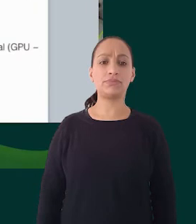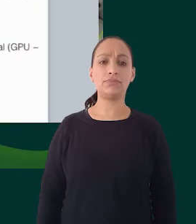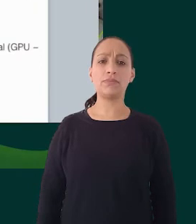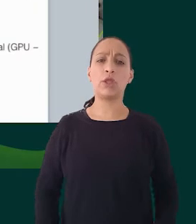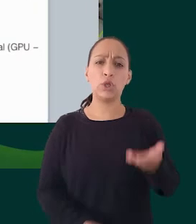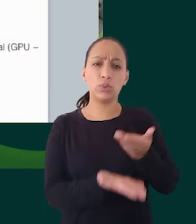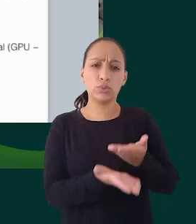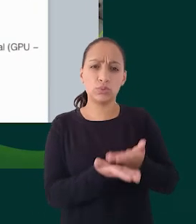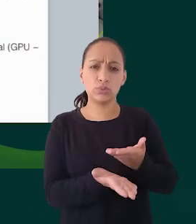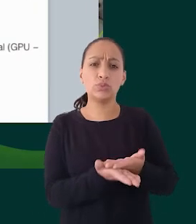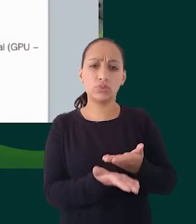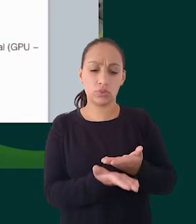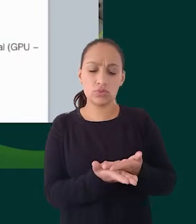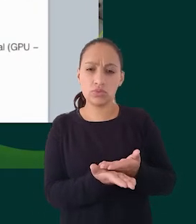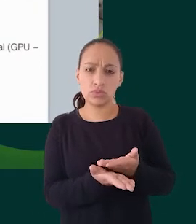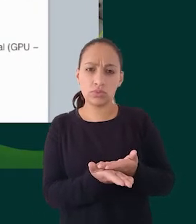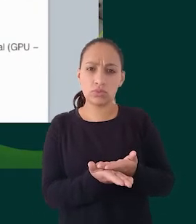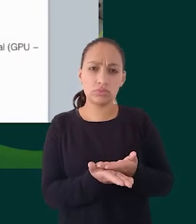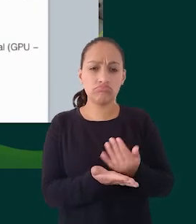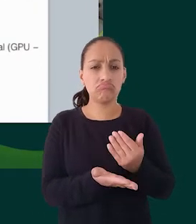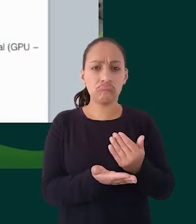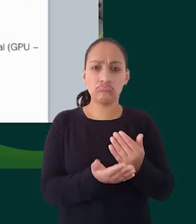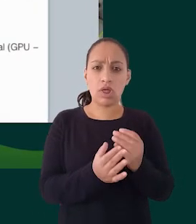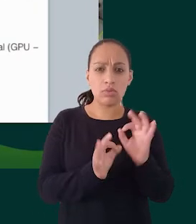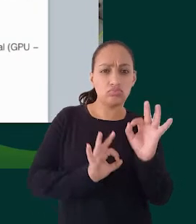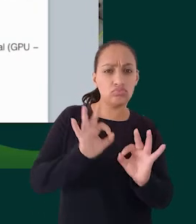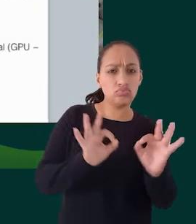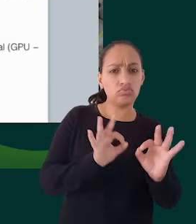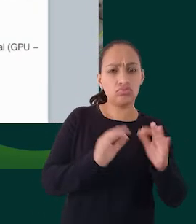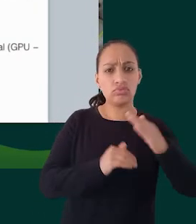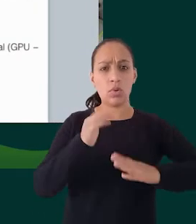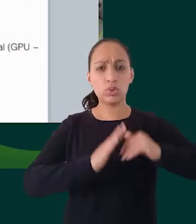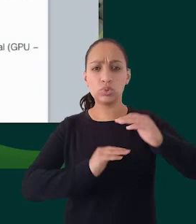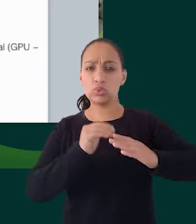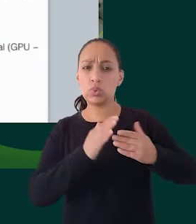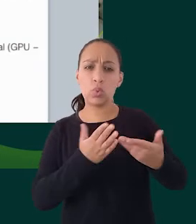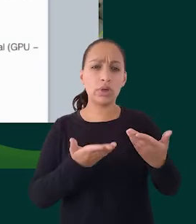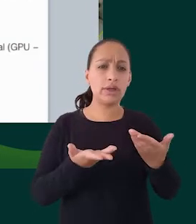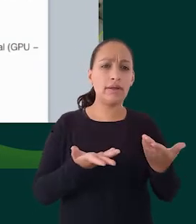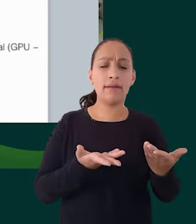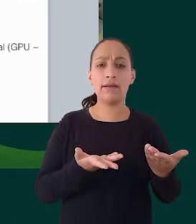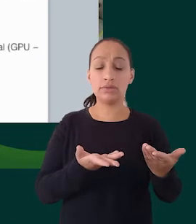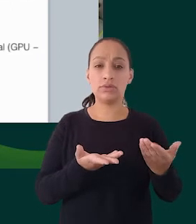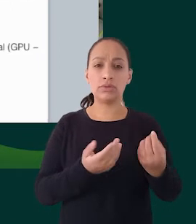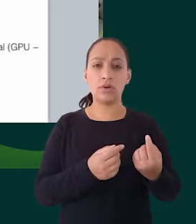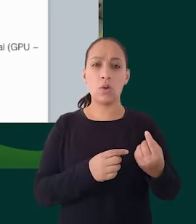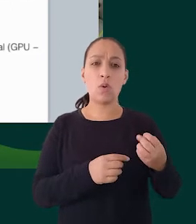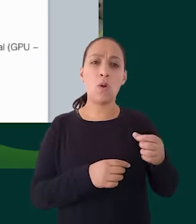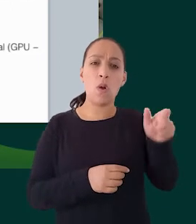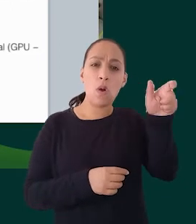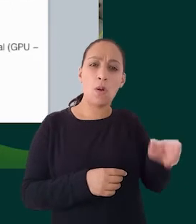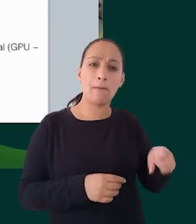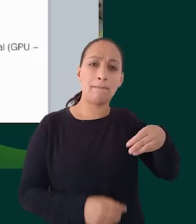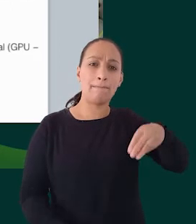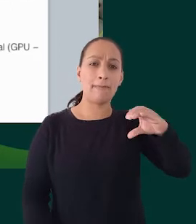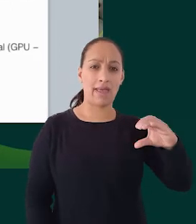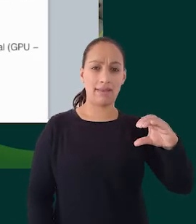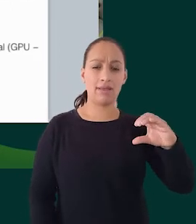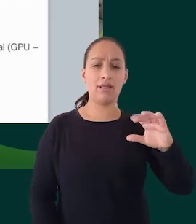Estudos iniciais começaram a ser construídos lá com o McCulloch e o Walter